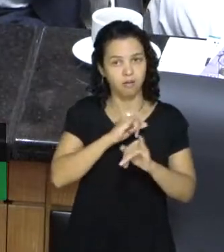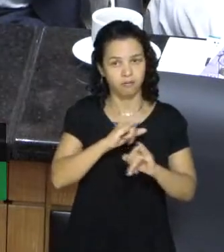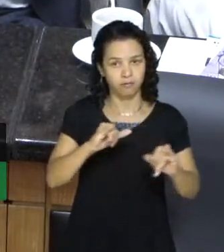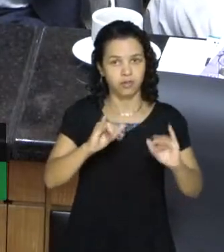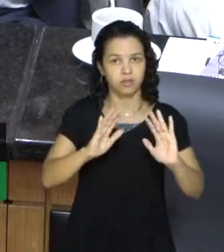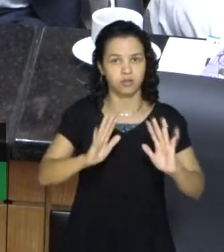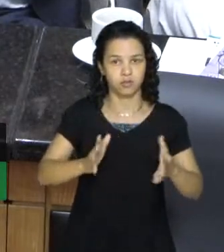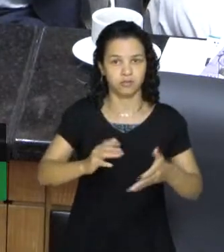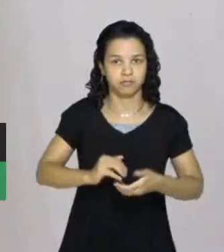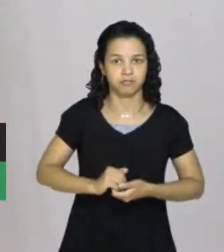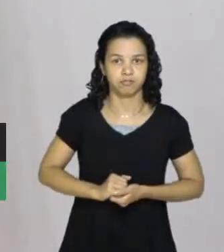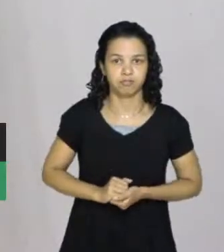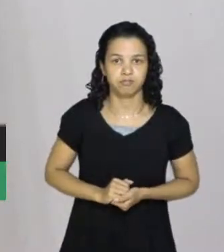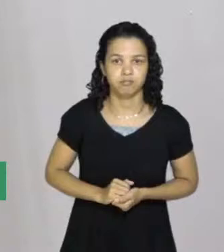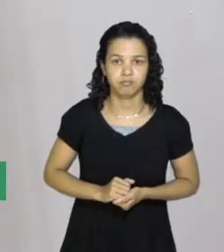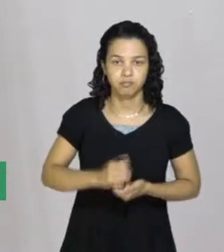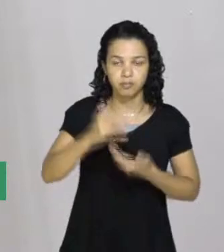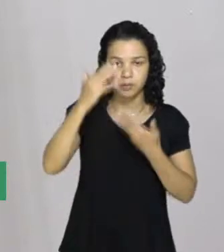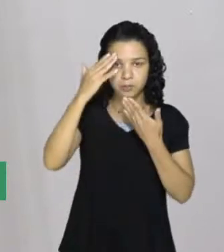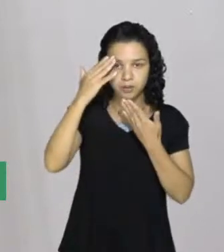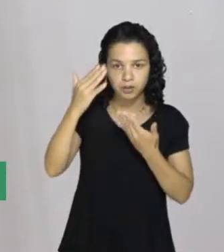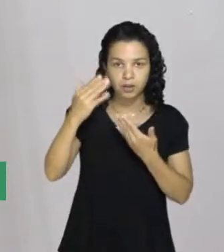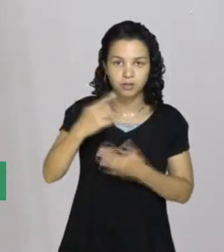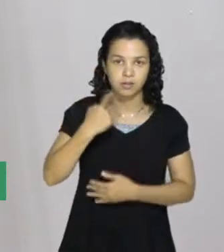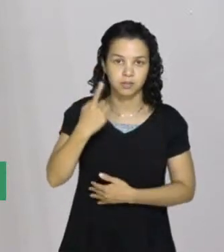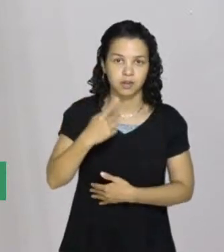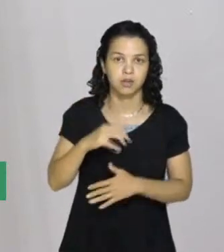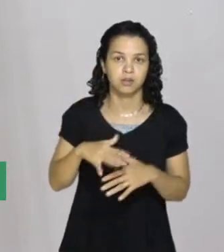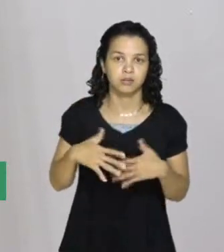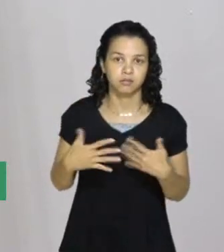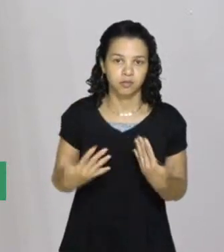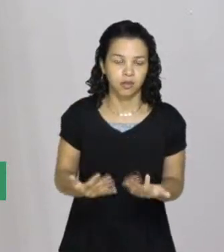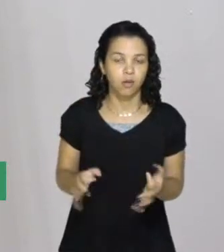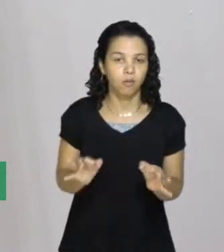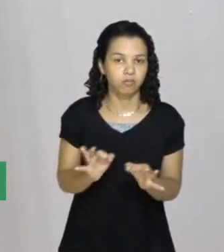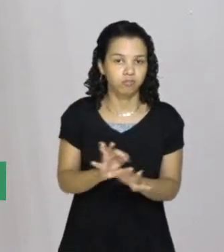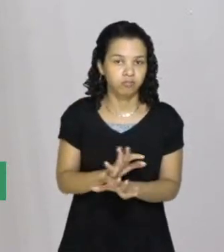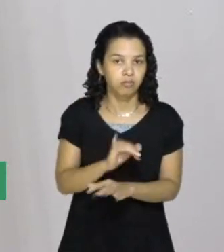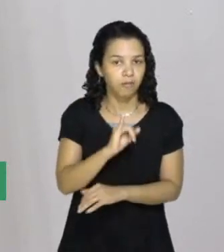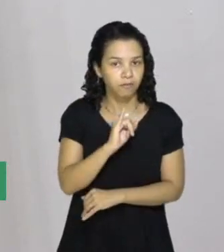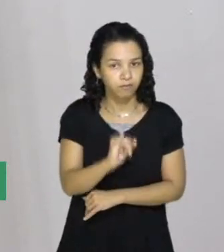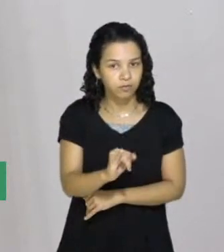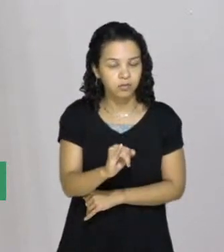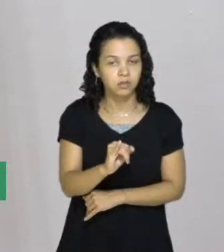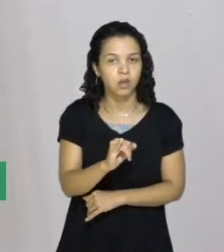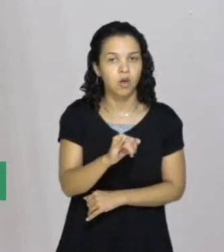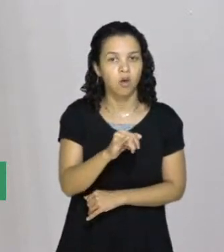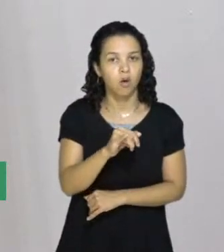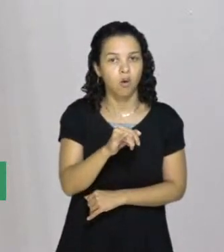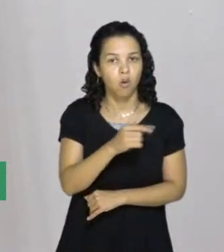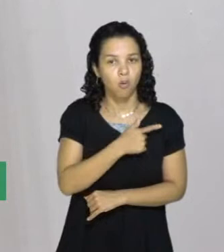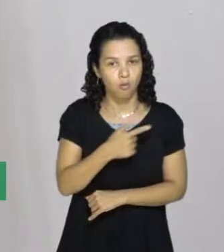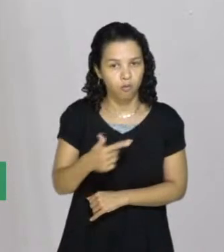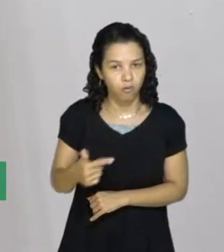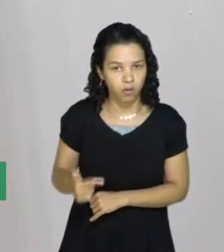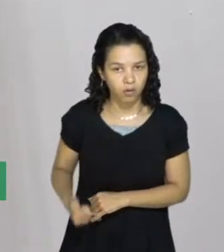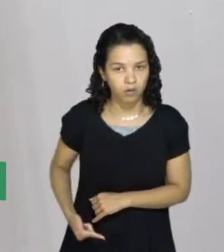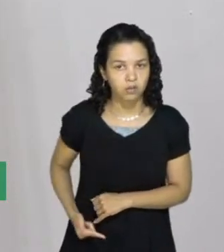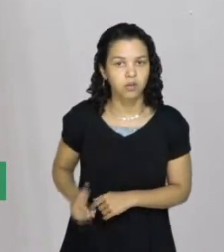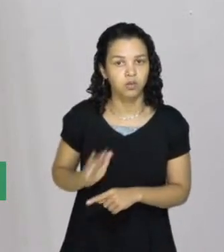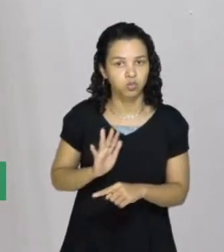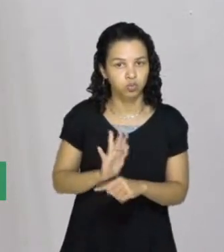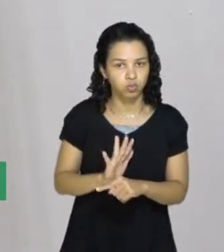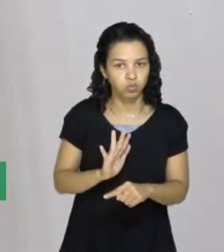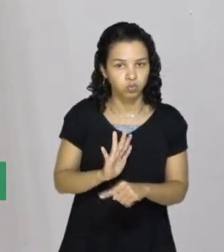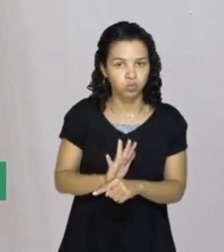Obrigado, deputado, então quero encerrar dizendo, conte com o governo, conte com a gente, da